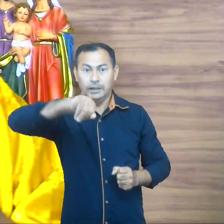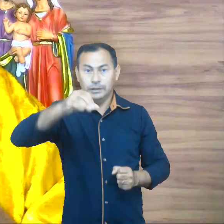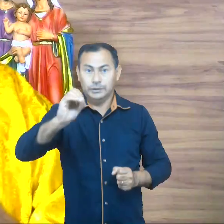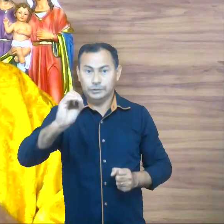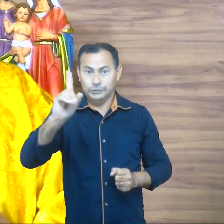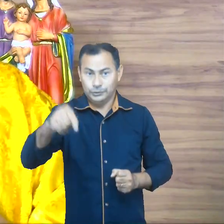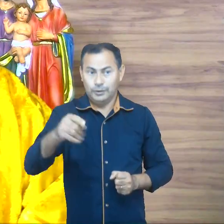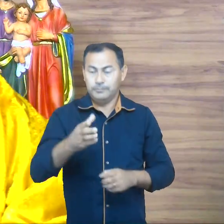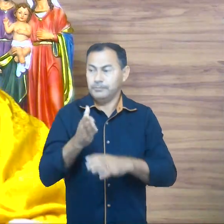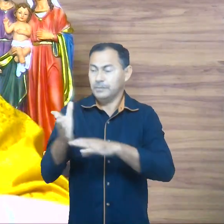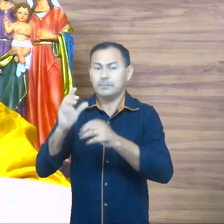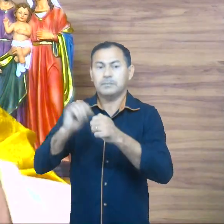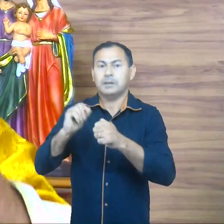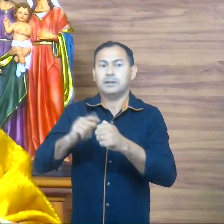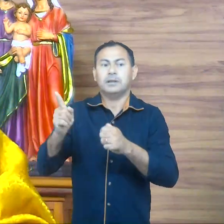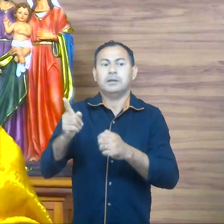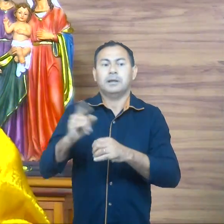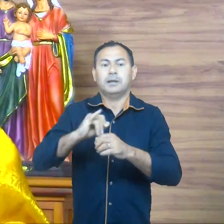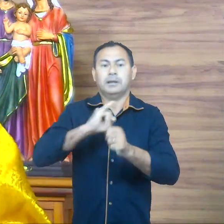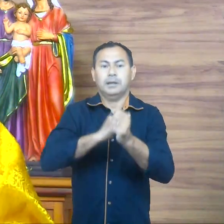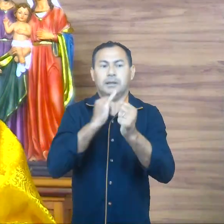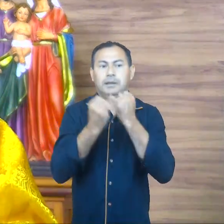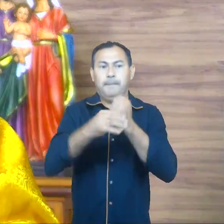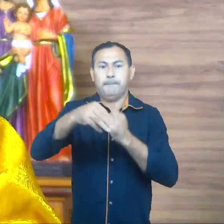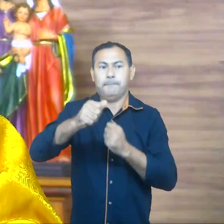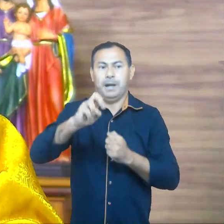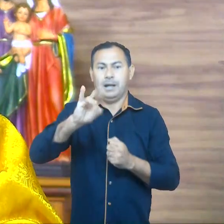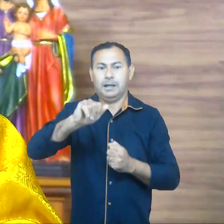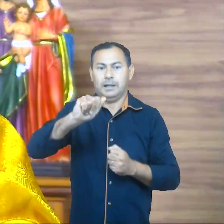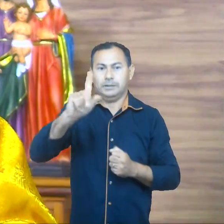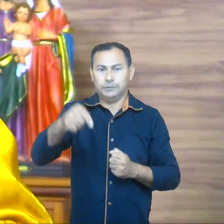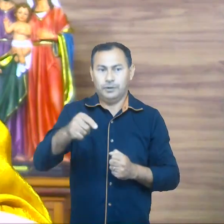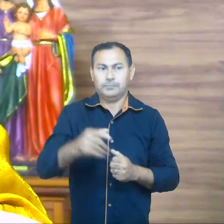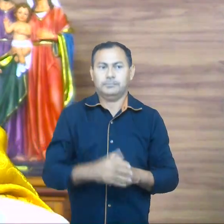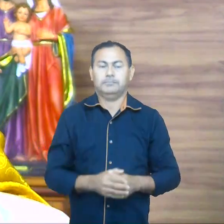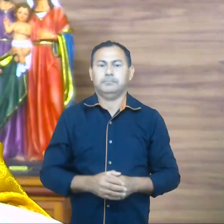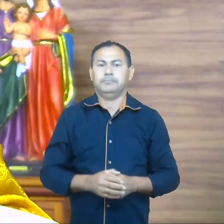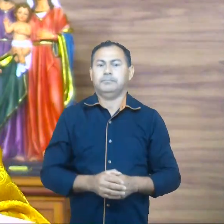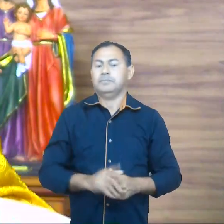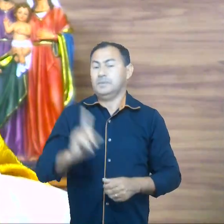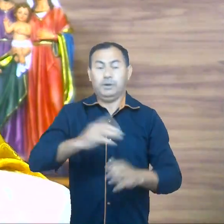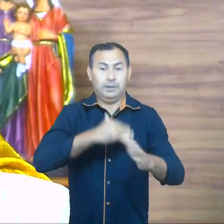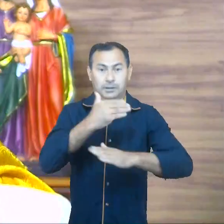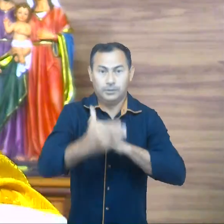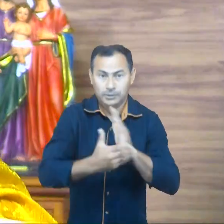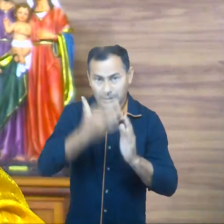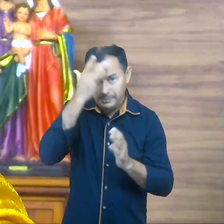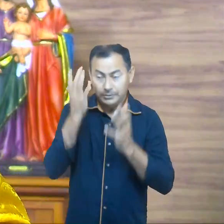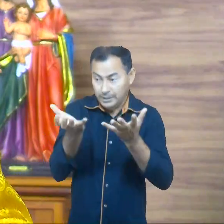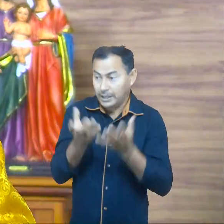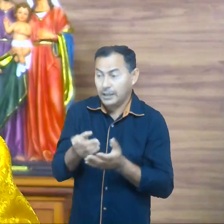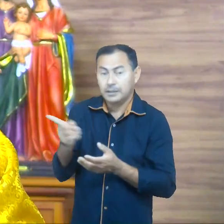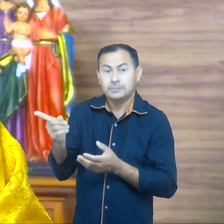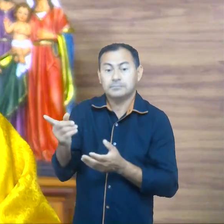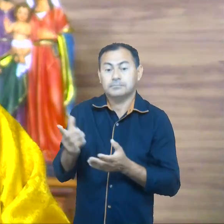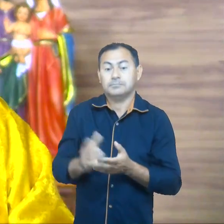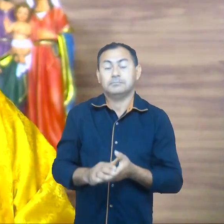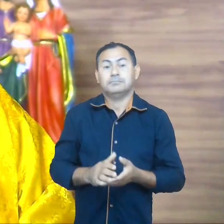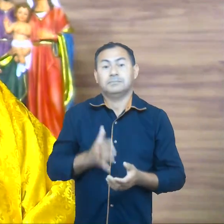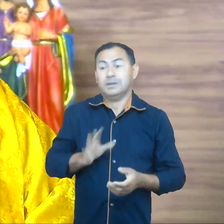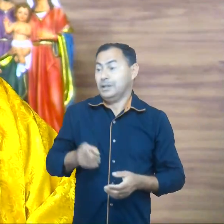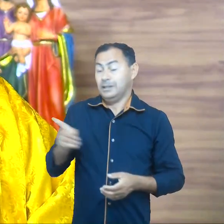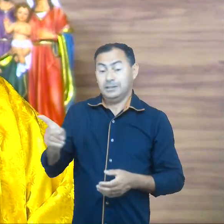Marajó. Então, para a ilha de Marajó, não é todo mundo que quer ir para lá.